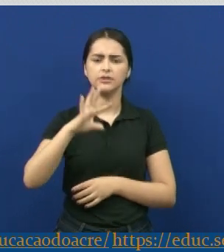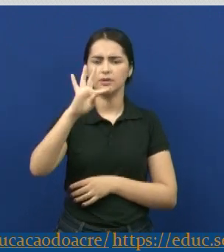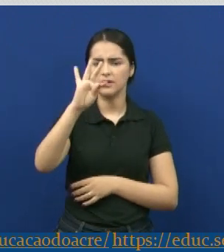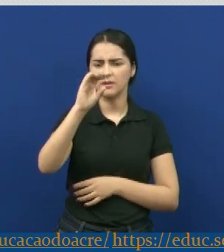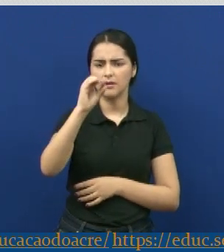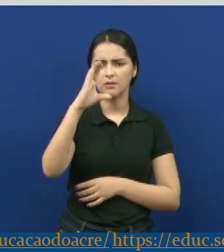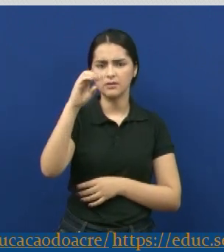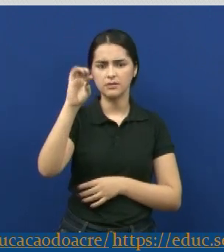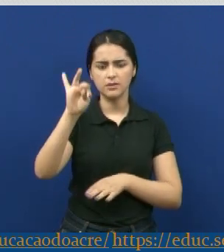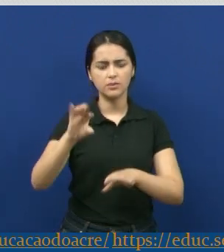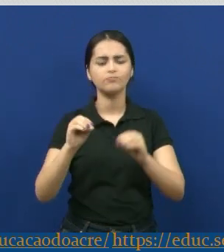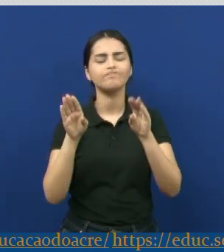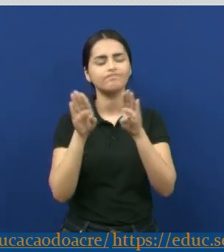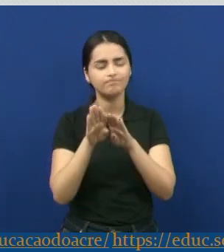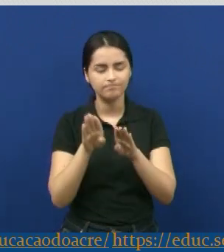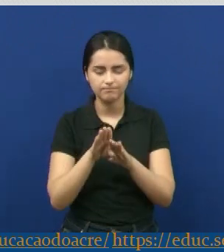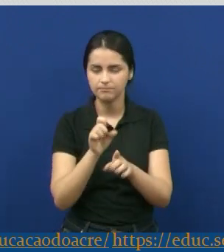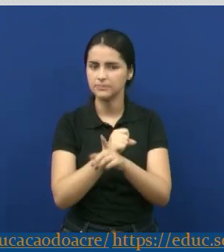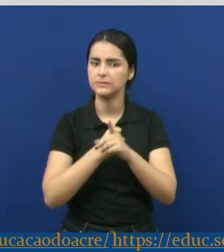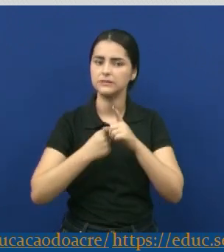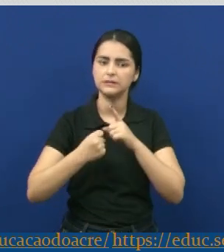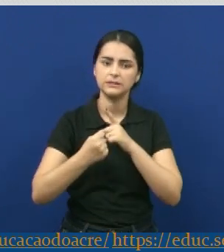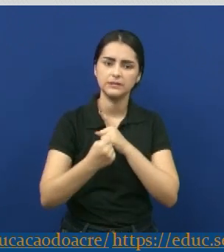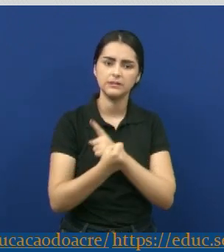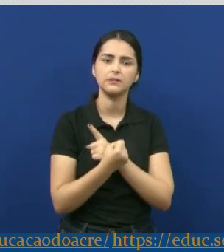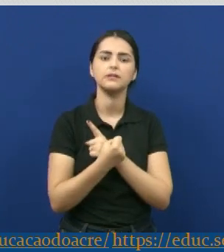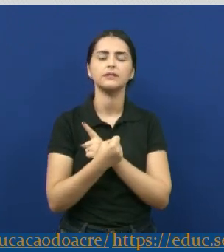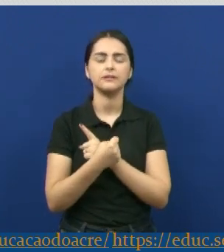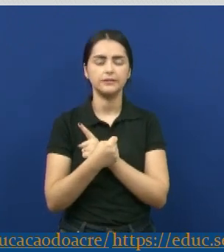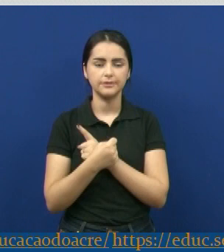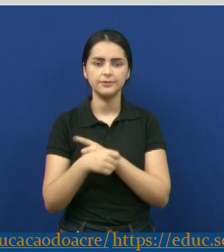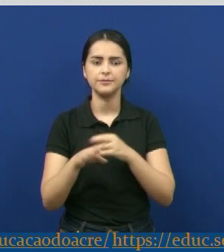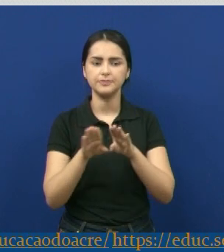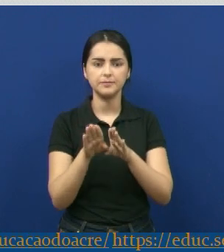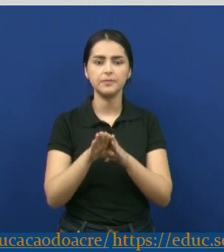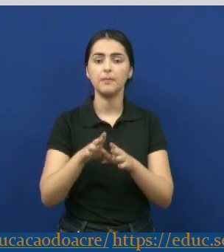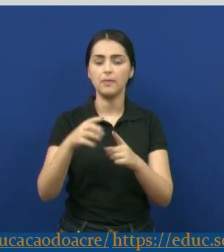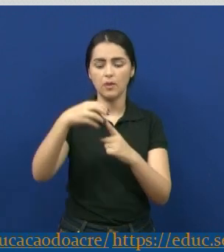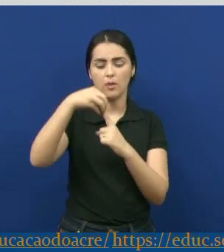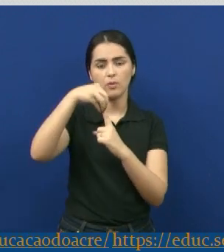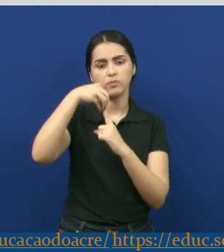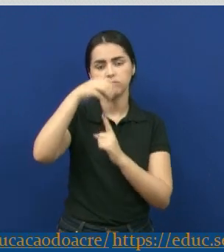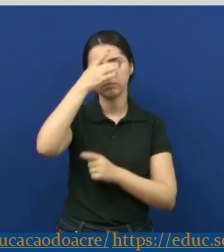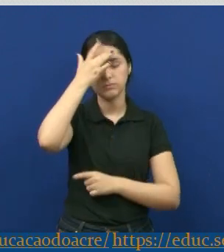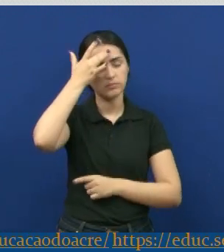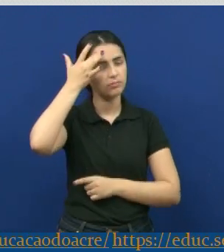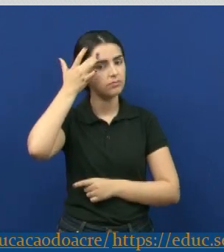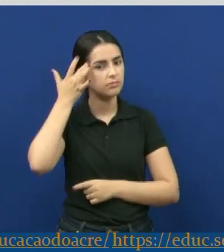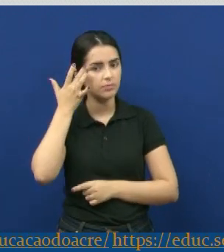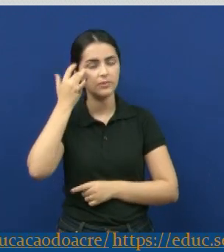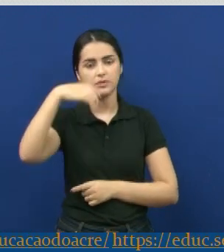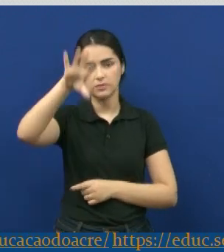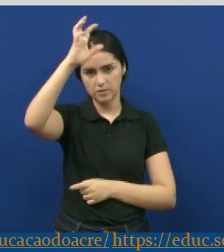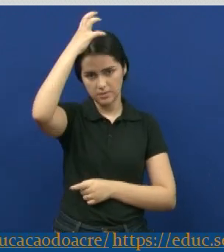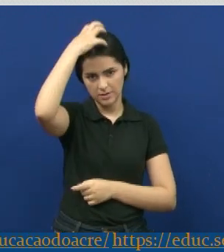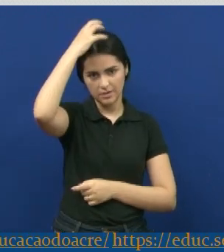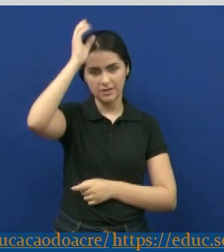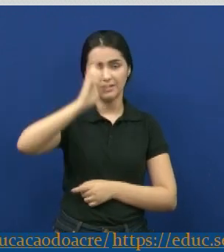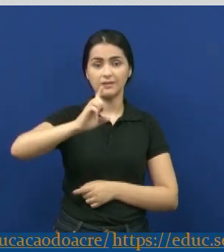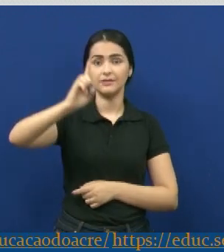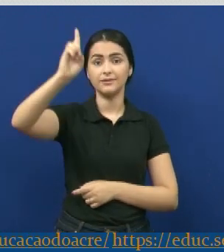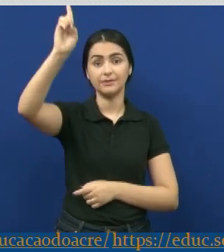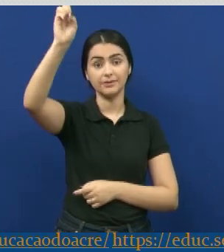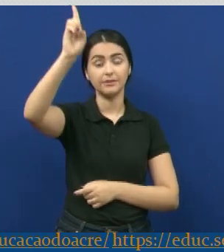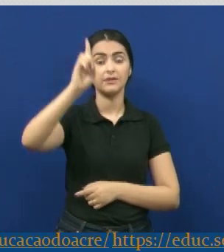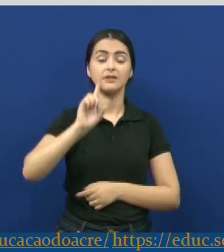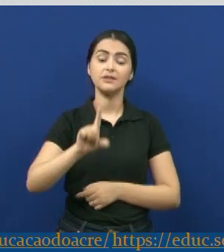teocêntrico também. Eram sociedades teocêntricas, porque o rei era um representante também divino, representante